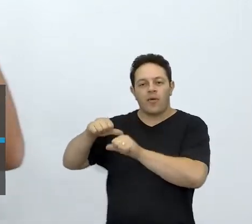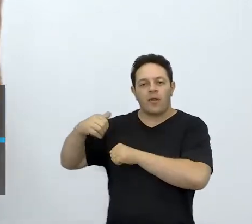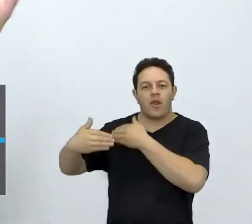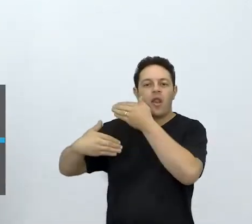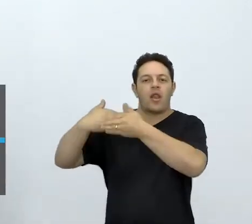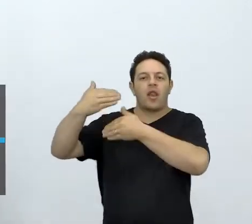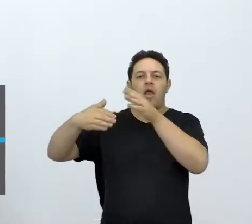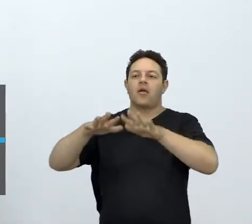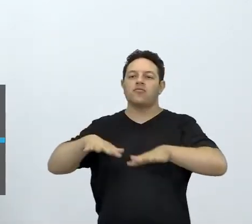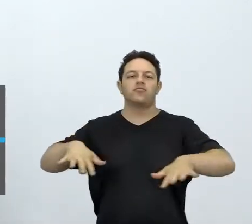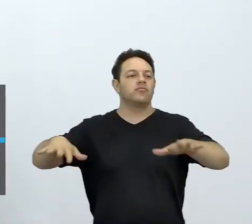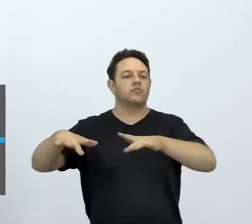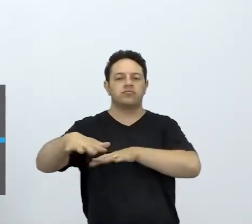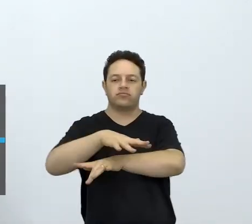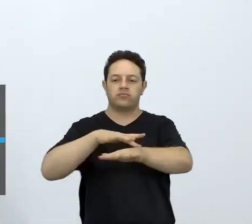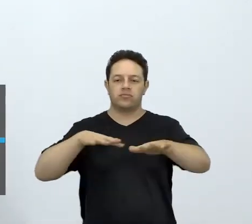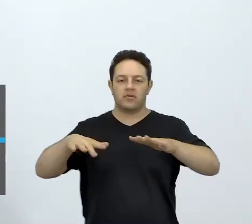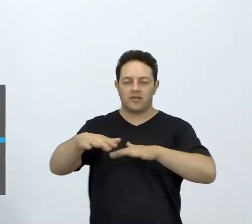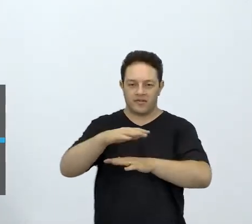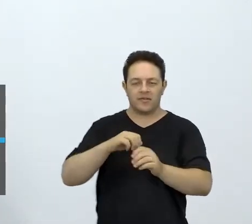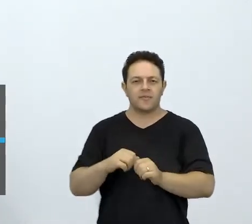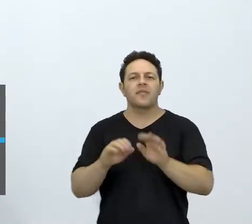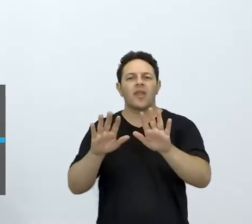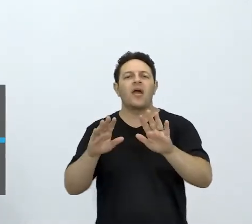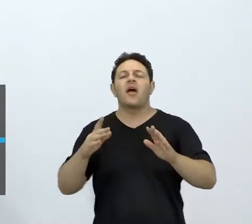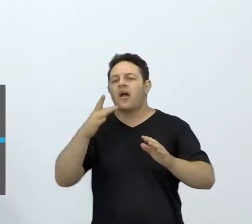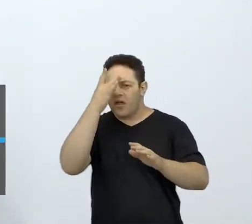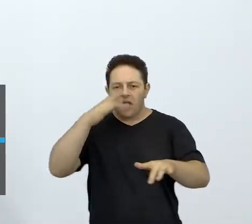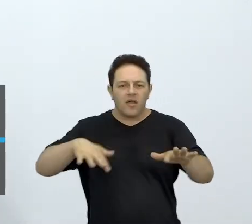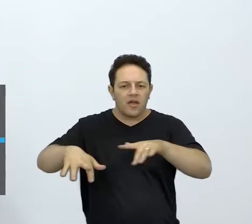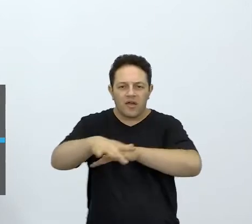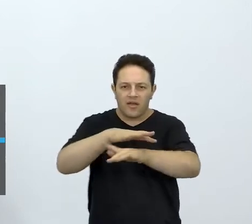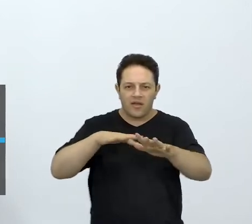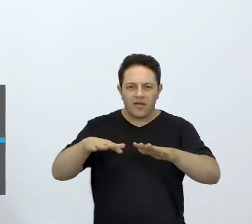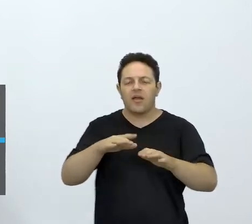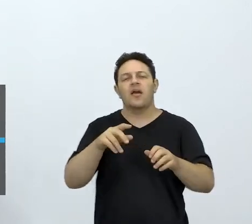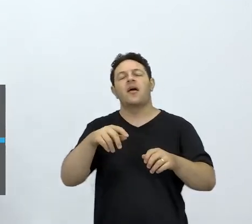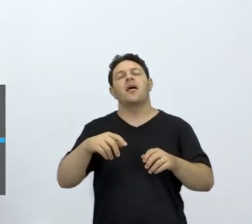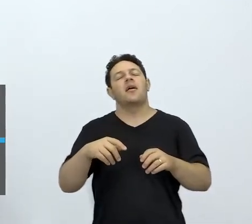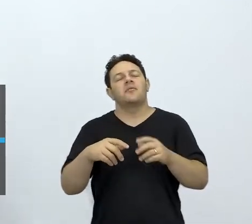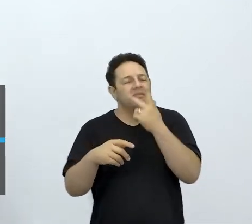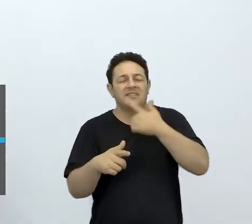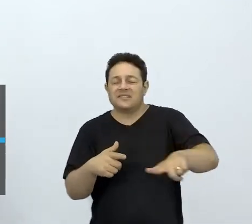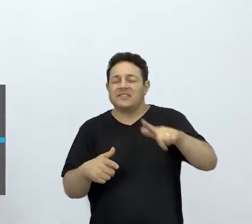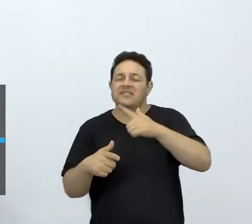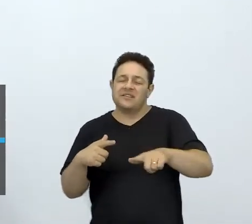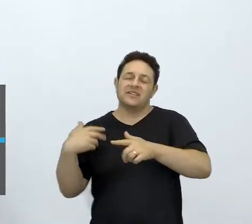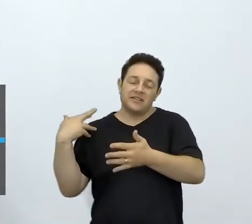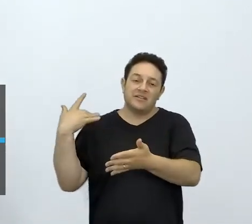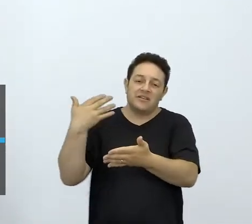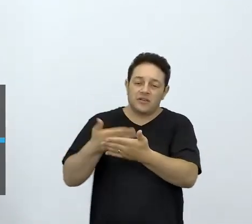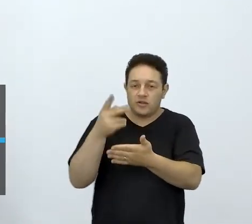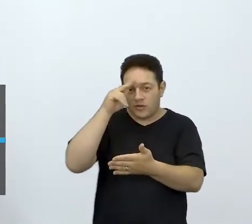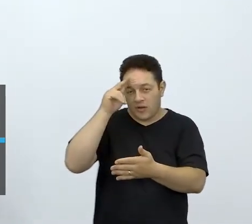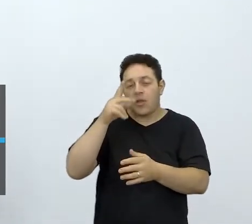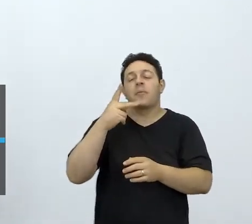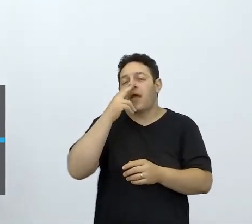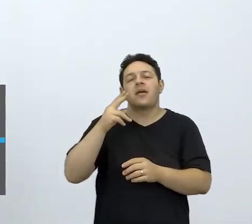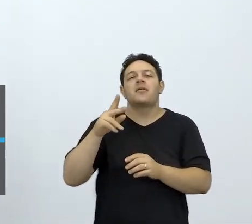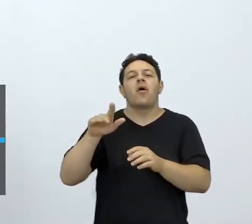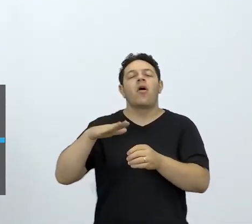a civilização. Esse conceito de civilização gerou uma série de problemas na história, né, inferiorizando